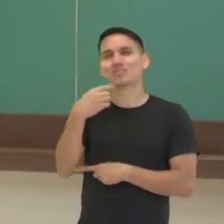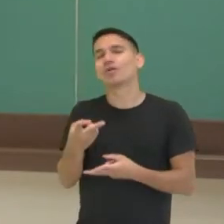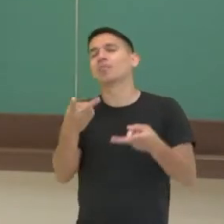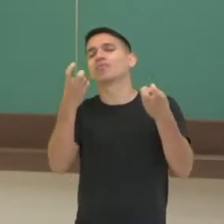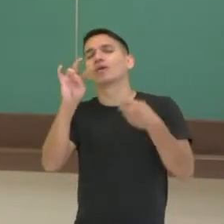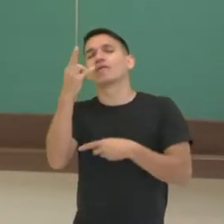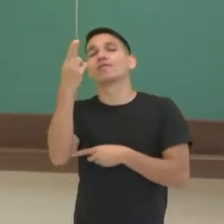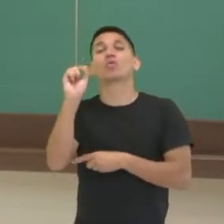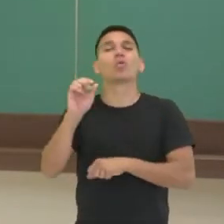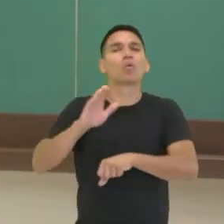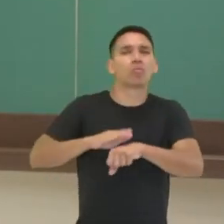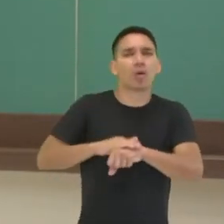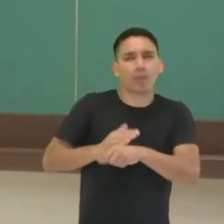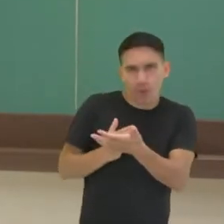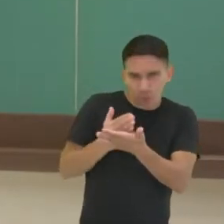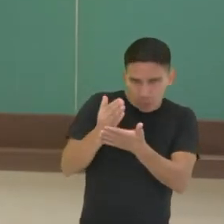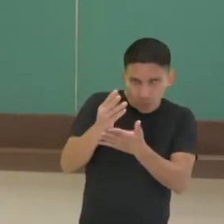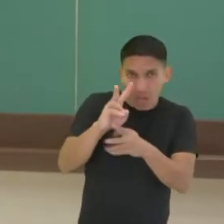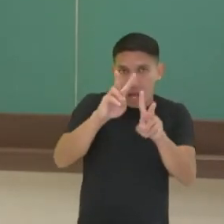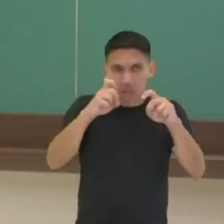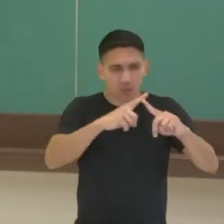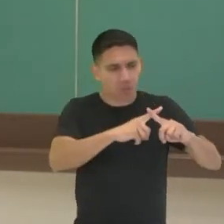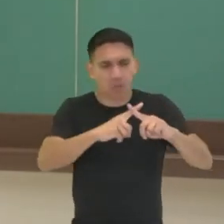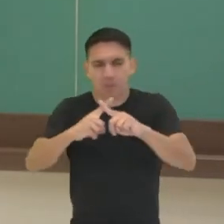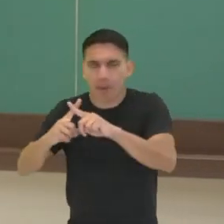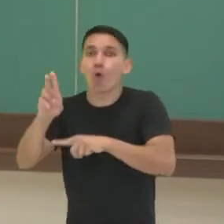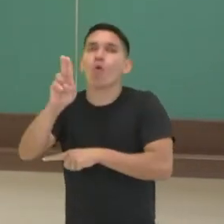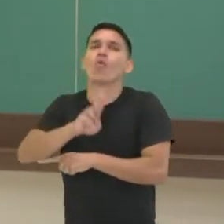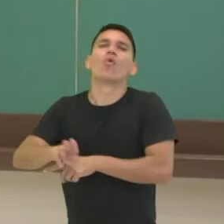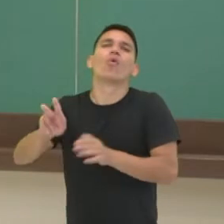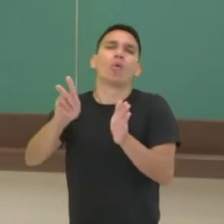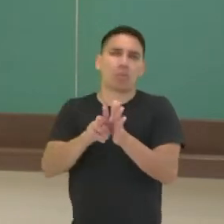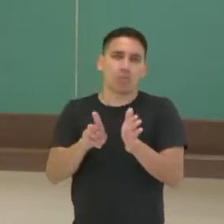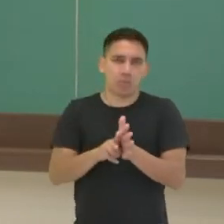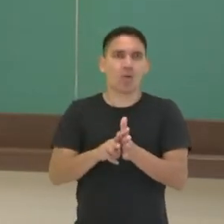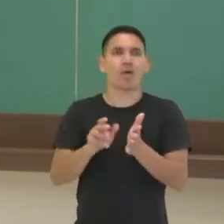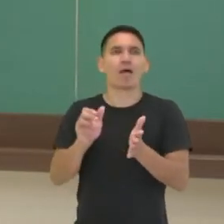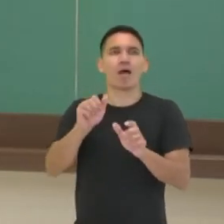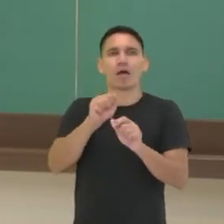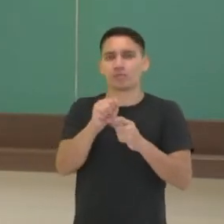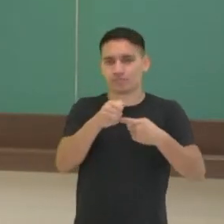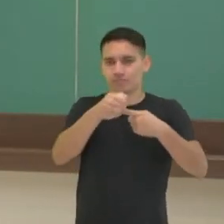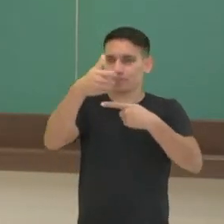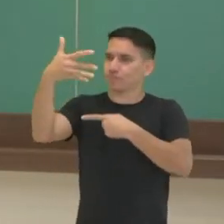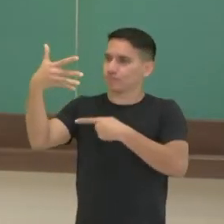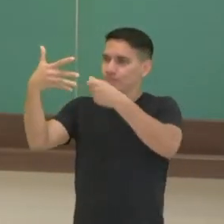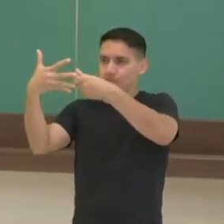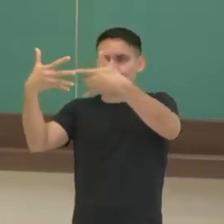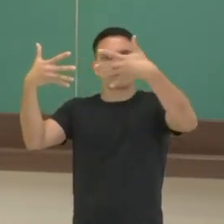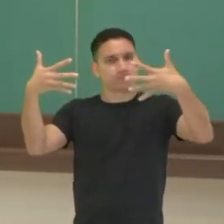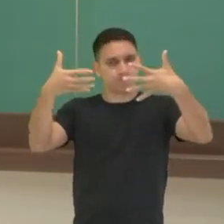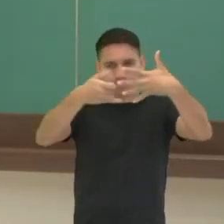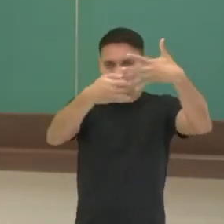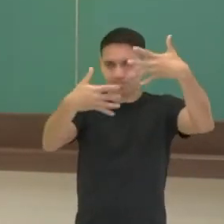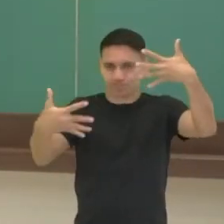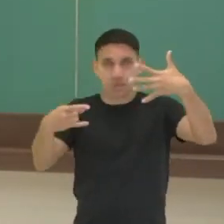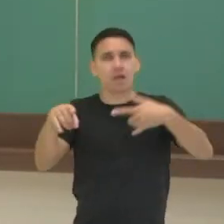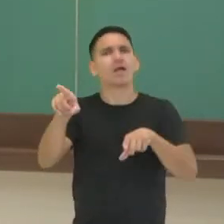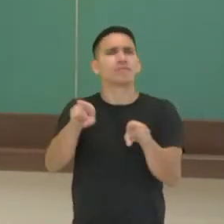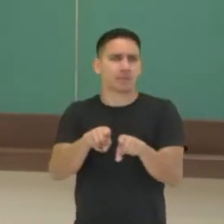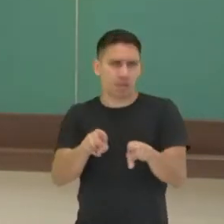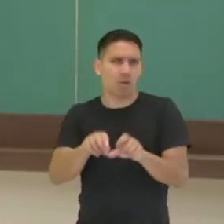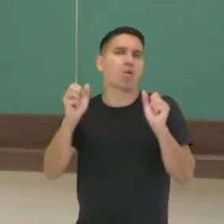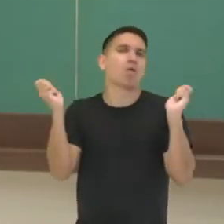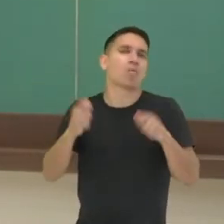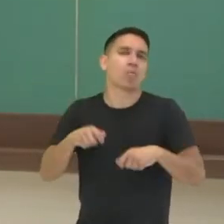no princípio multiplicativo, usando, né, o diagrama de árvore, nós também podemos, aqui no caso, como